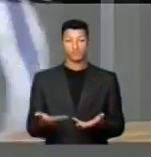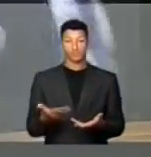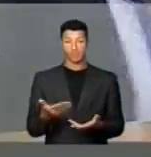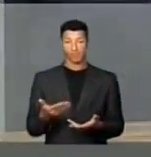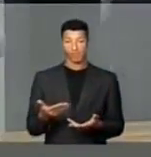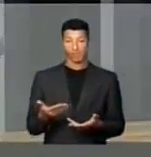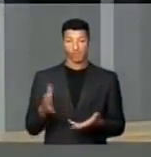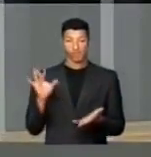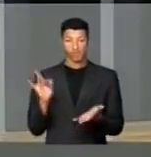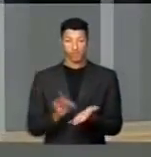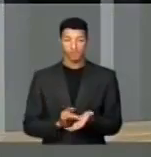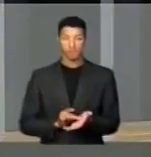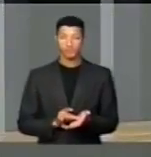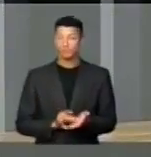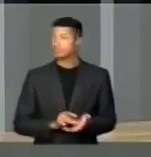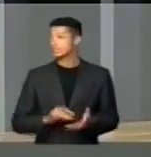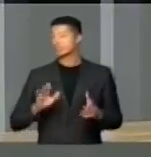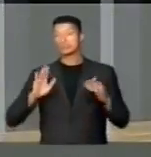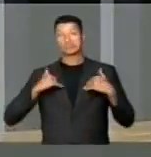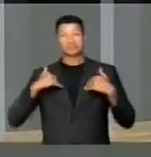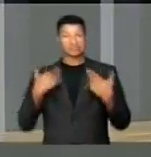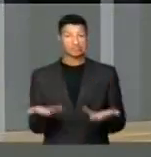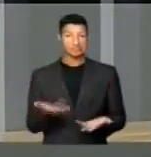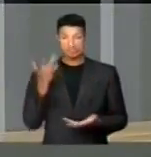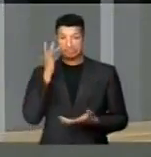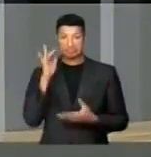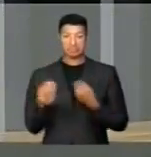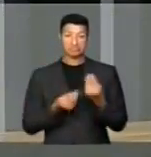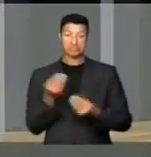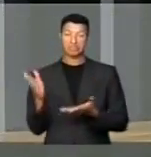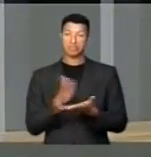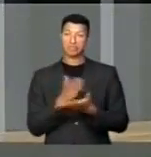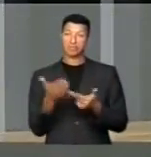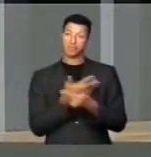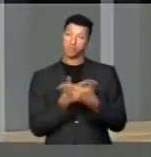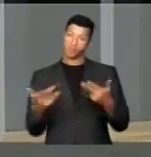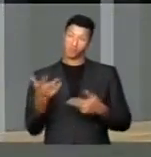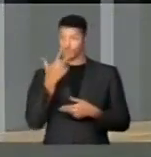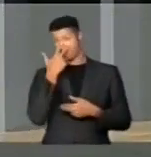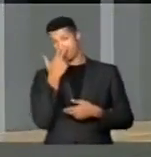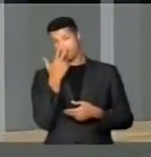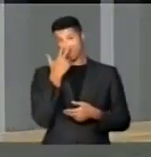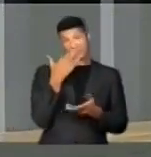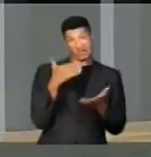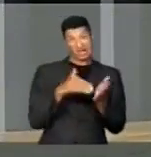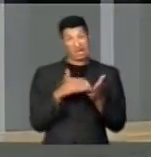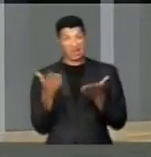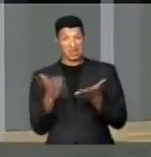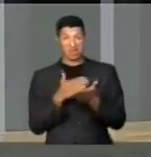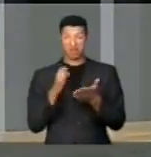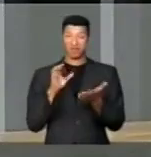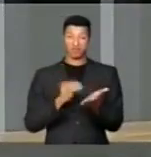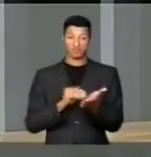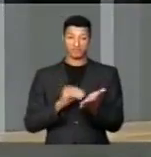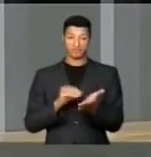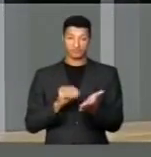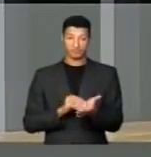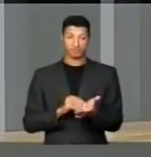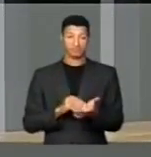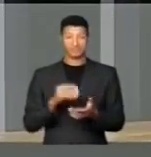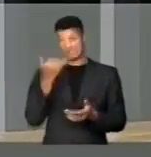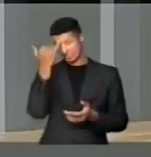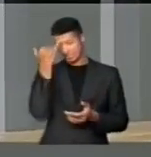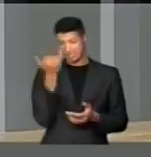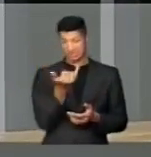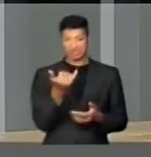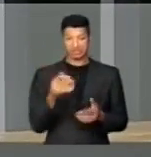maneira absolutamente surreal, alguma coisa que parece até com uma falta de